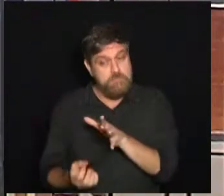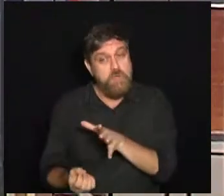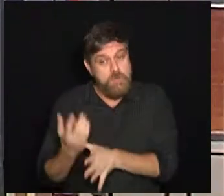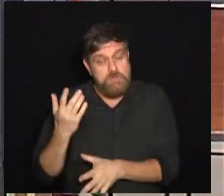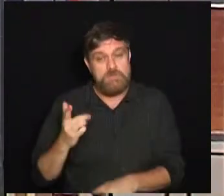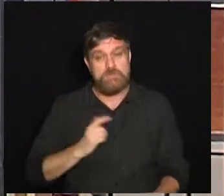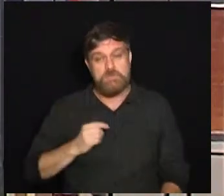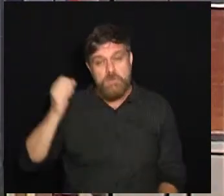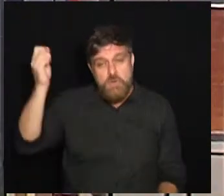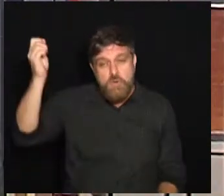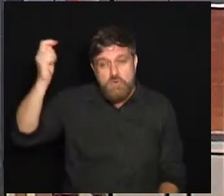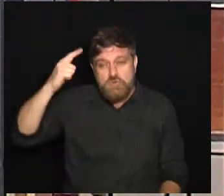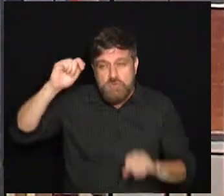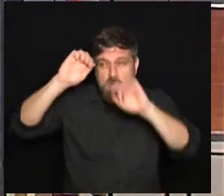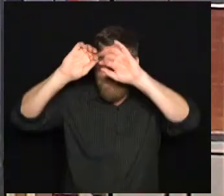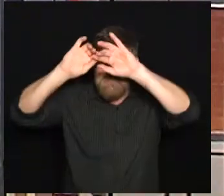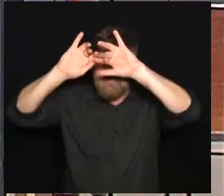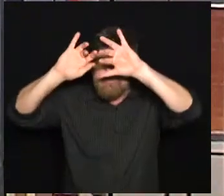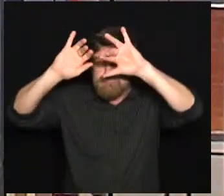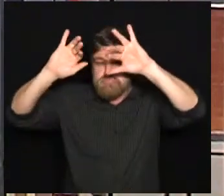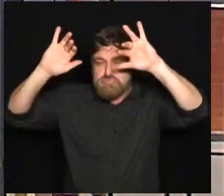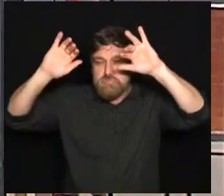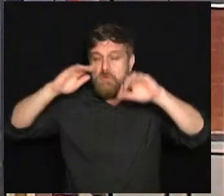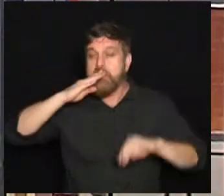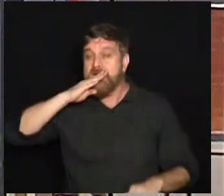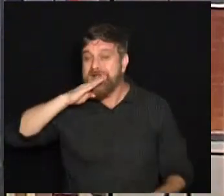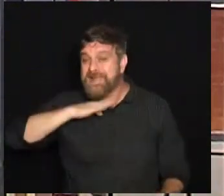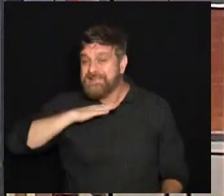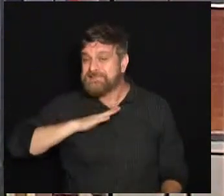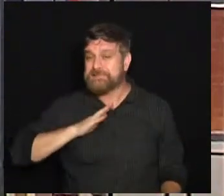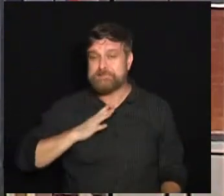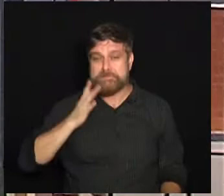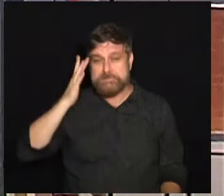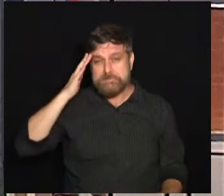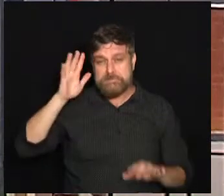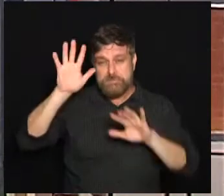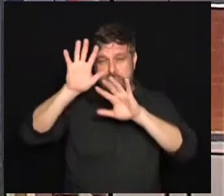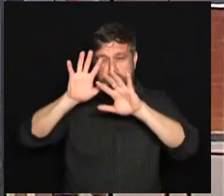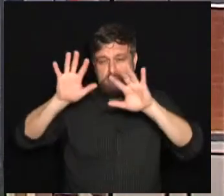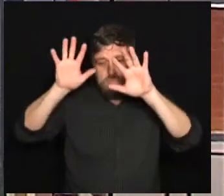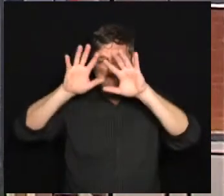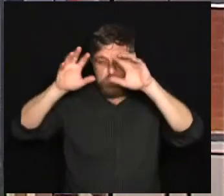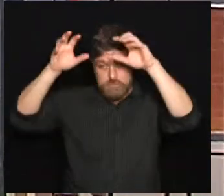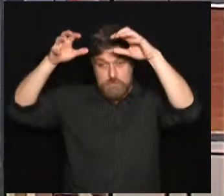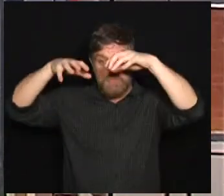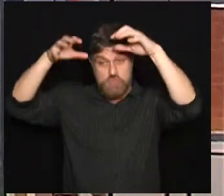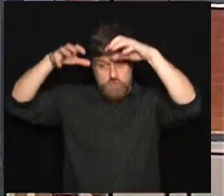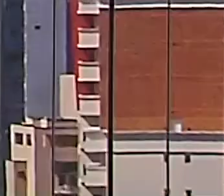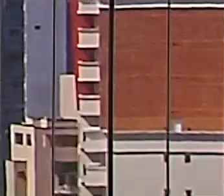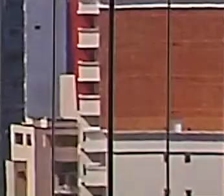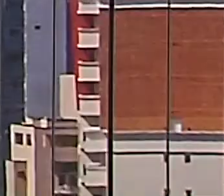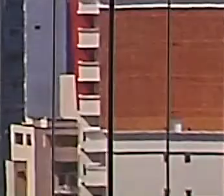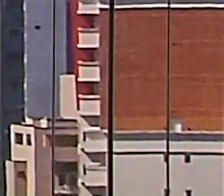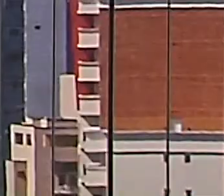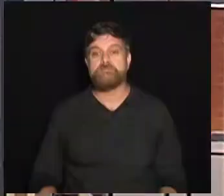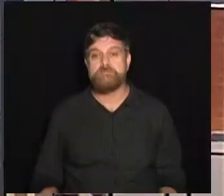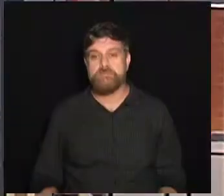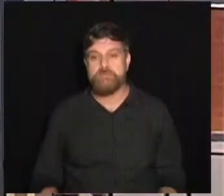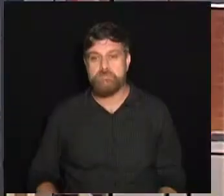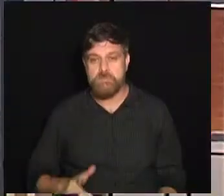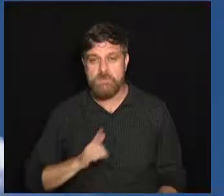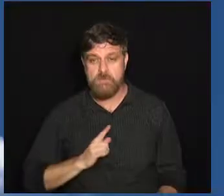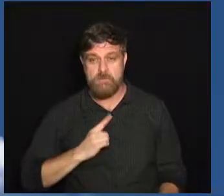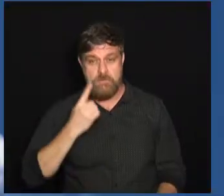chega a aparecer entre nuvens e à tarde a instabilidade com a presença de chuva. Vamos às temperaturas então, porque elas